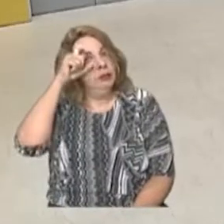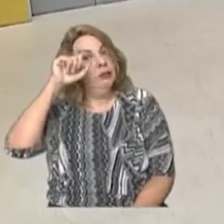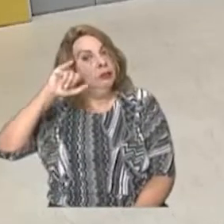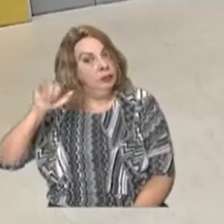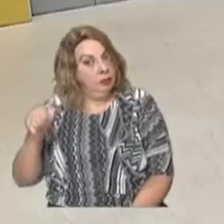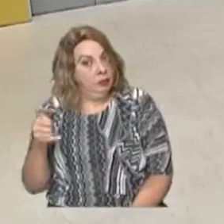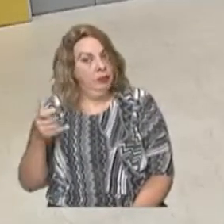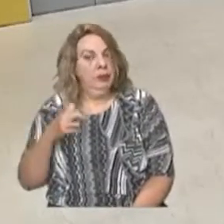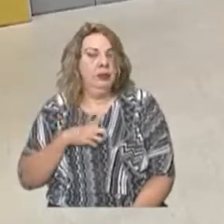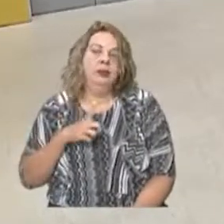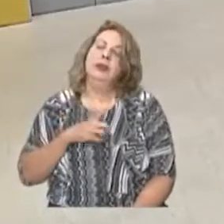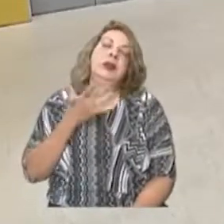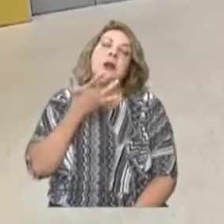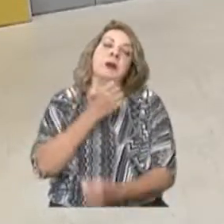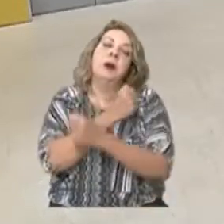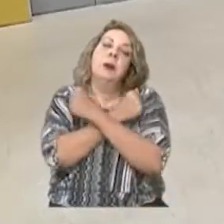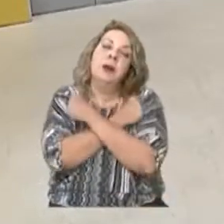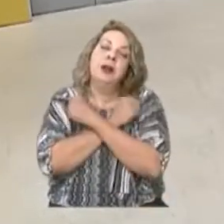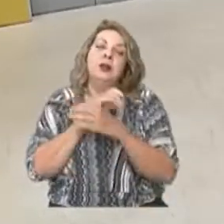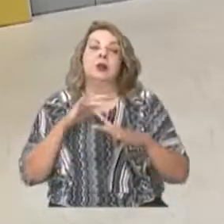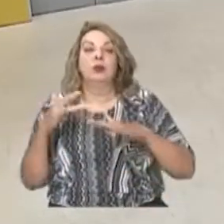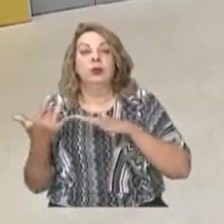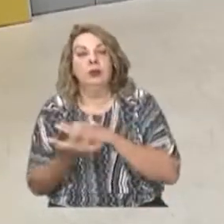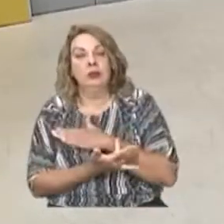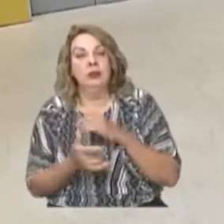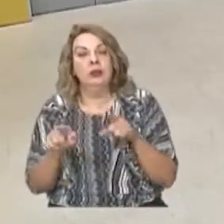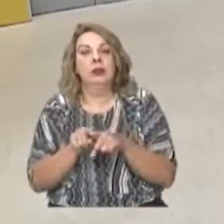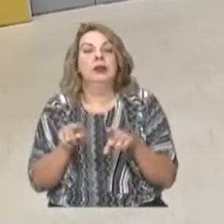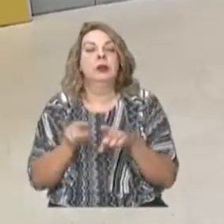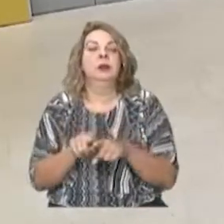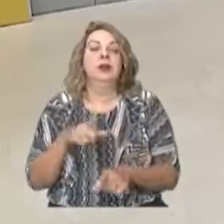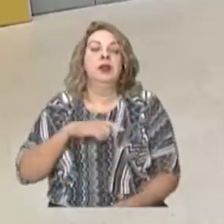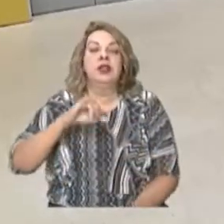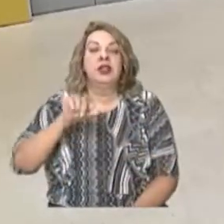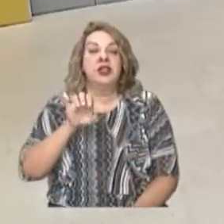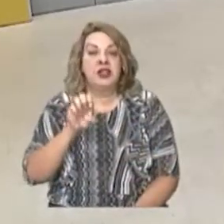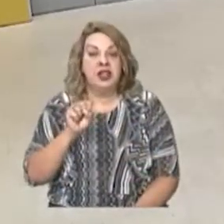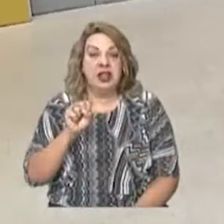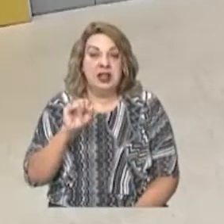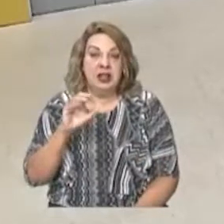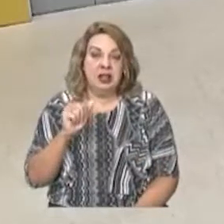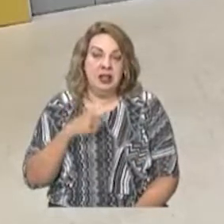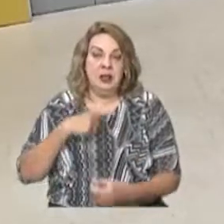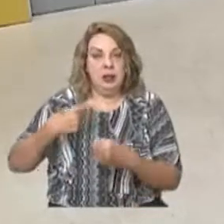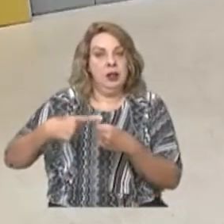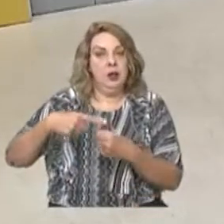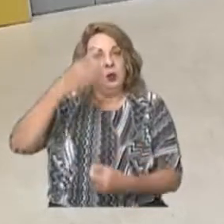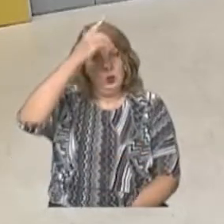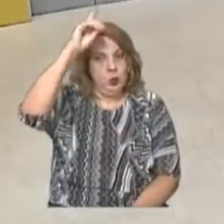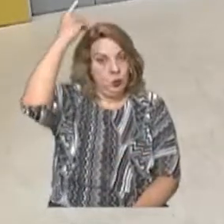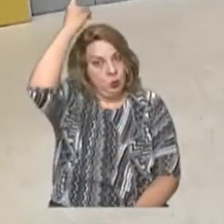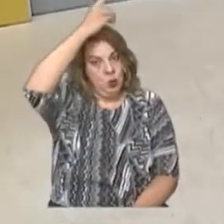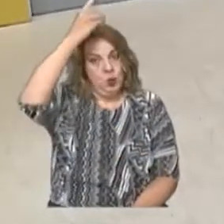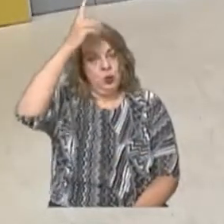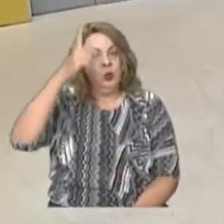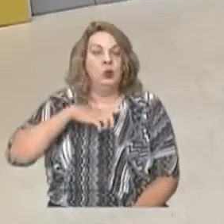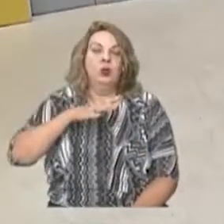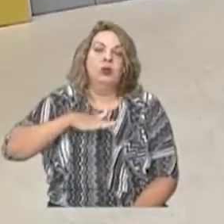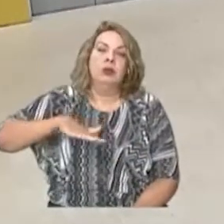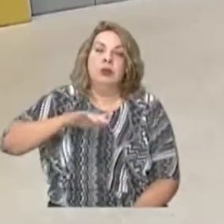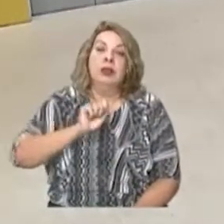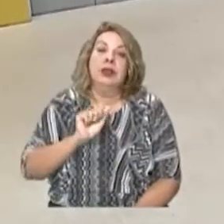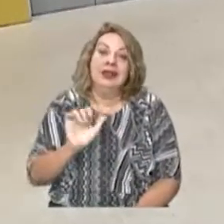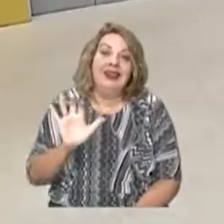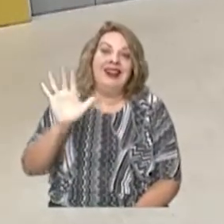abraço para a turma aqui das redes, a Jéssica Endores, o Juanderson mandou um abraço aqui, turma lá da Tenda do Galego, em